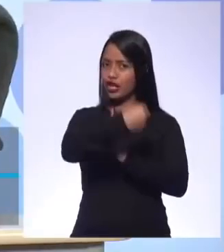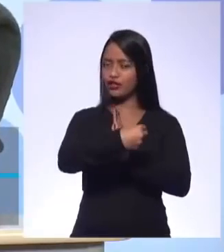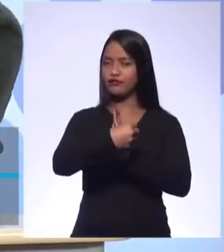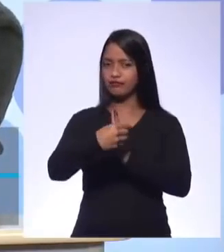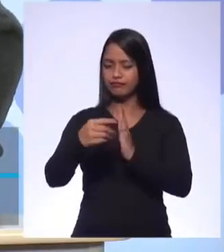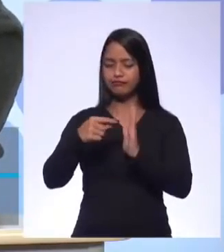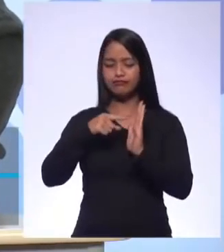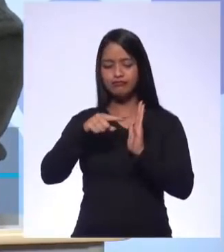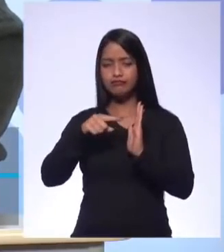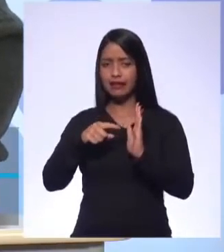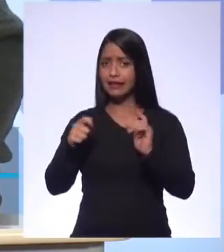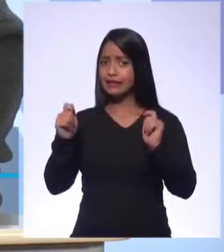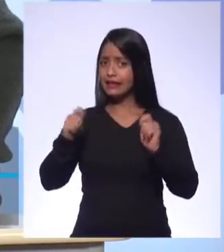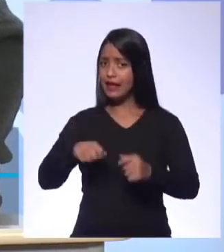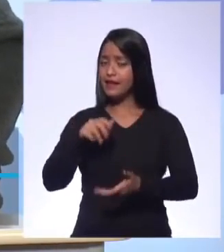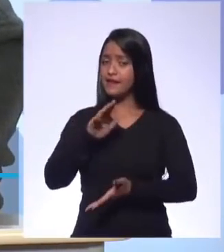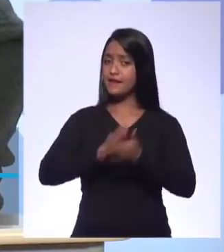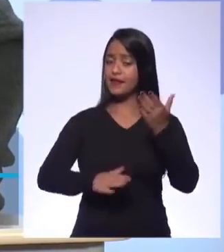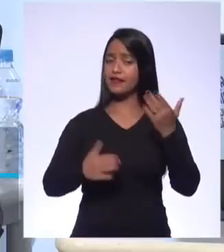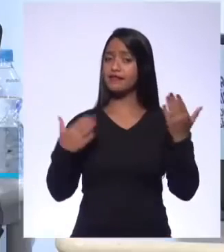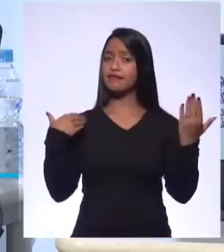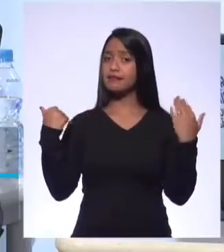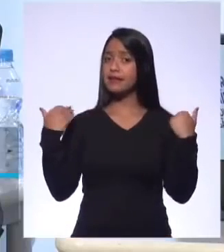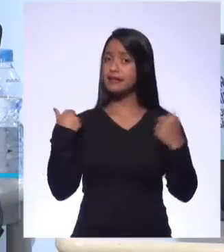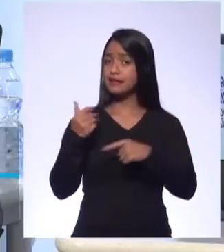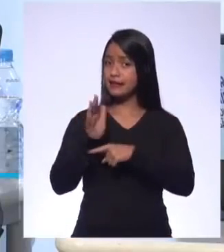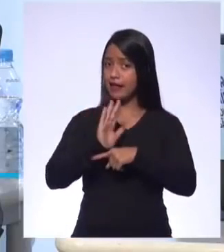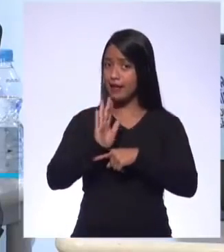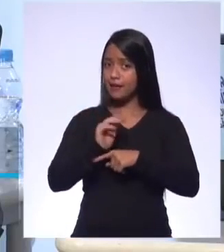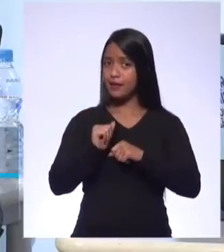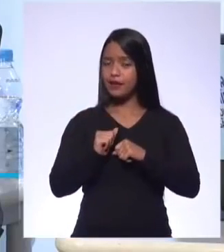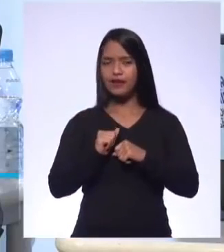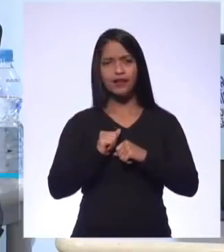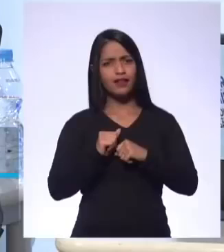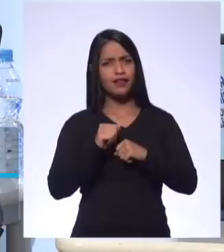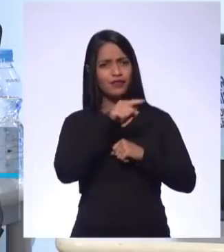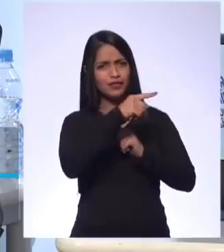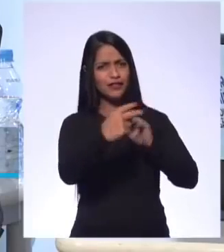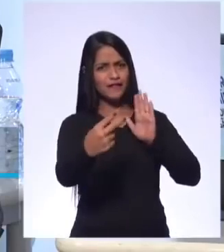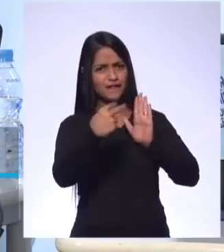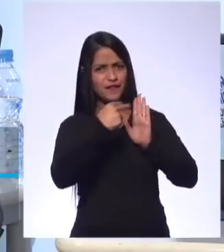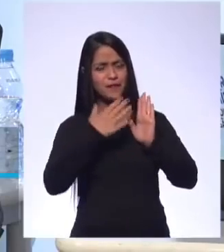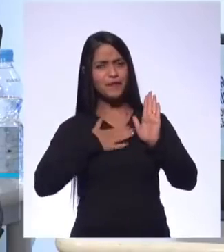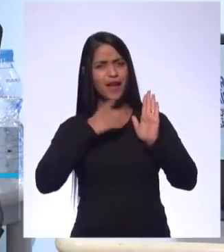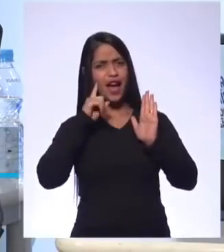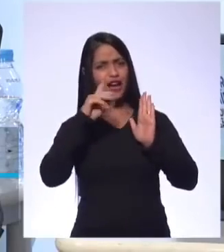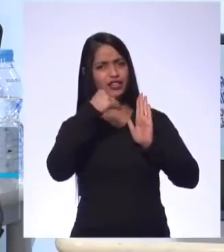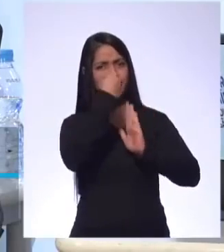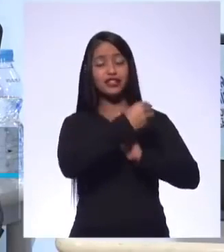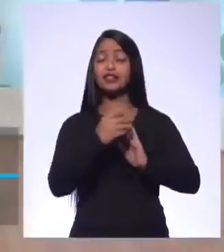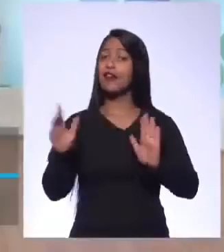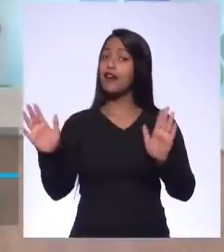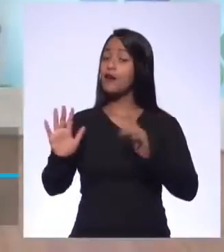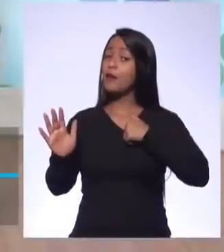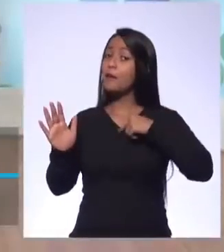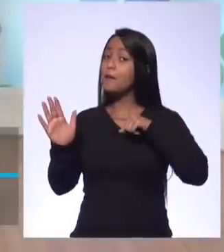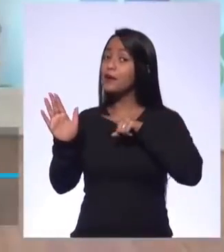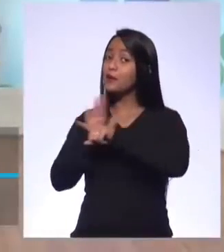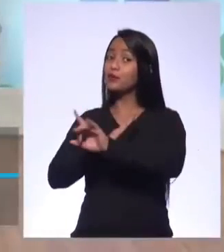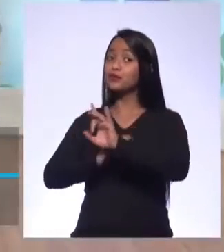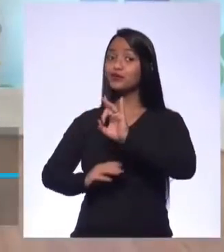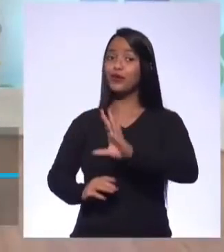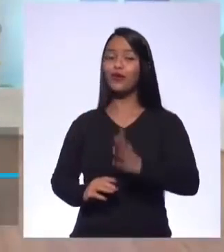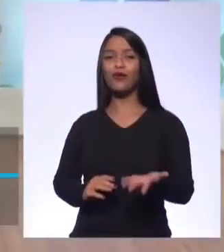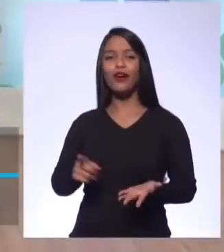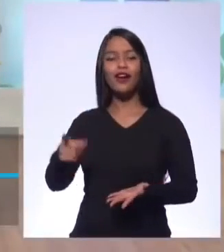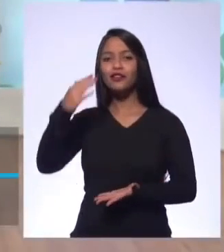possível irmos ao cinema? Você olhou minha agenda? Não, estou perguntando. Ó, já nem